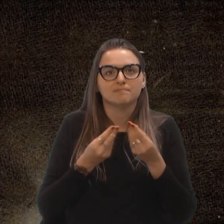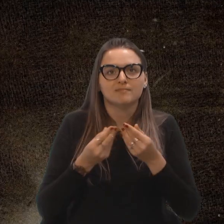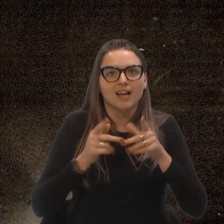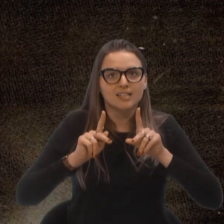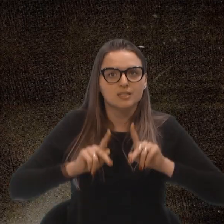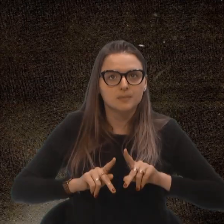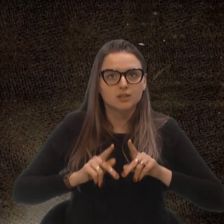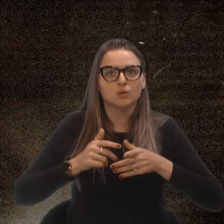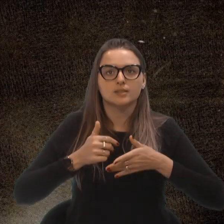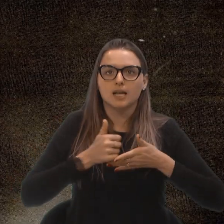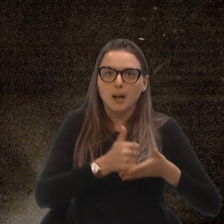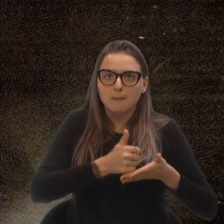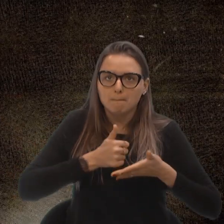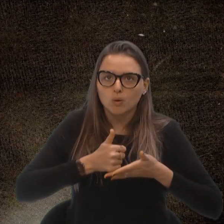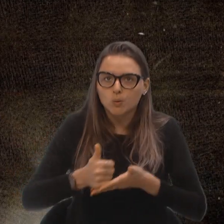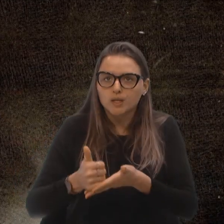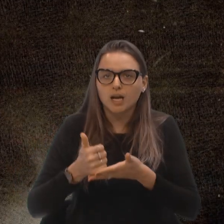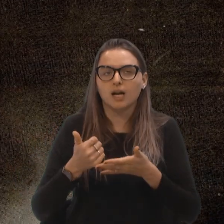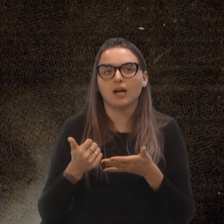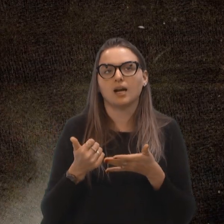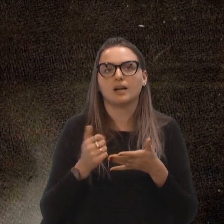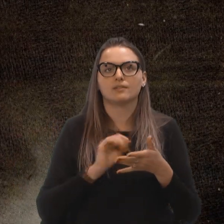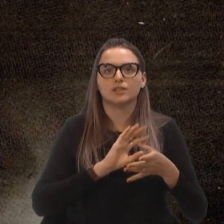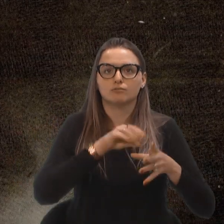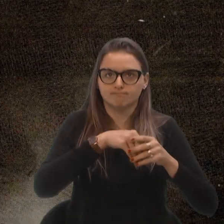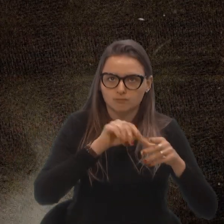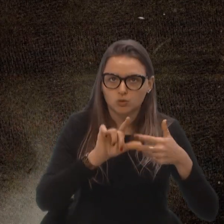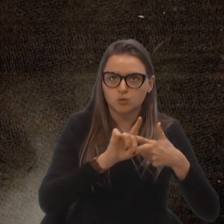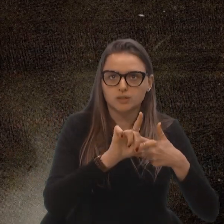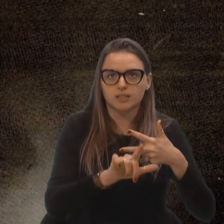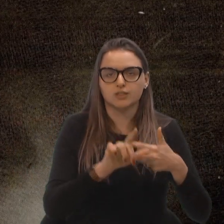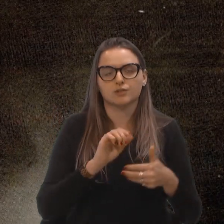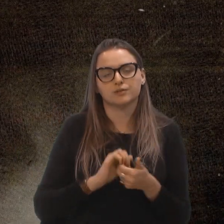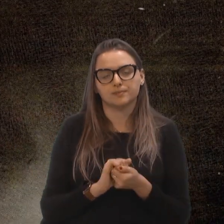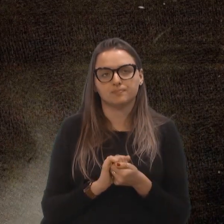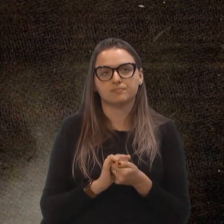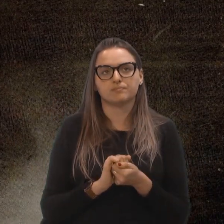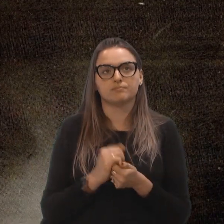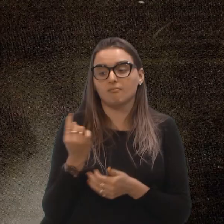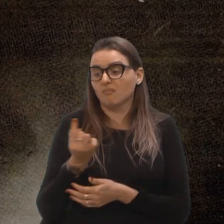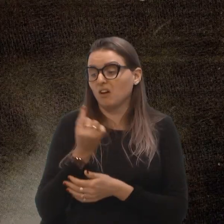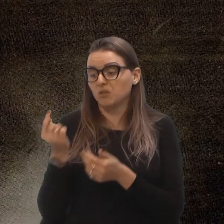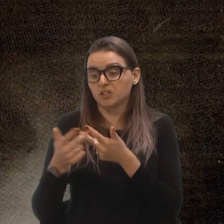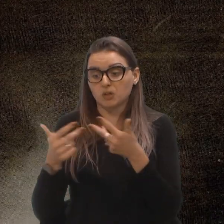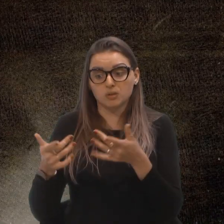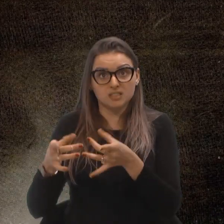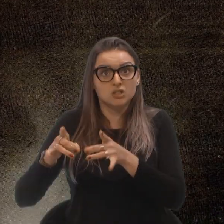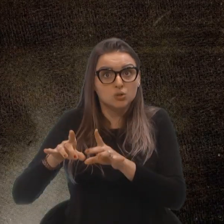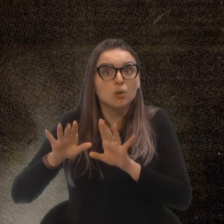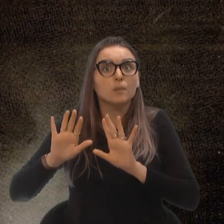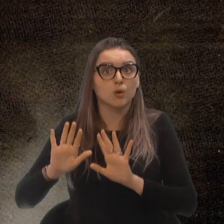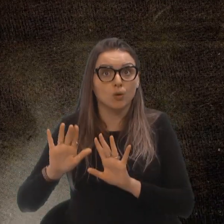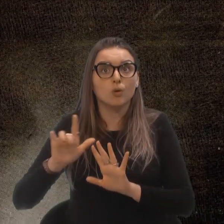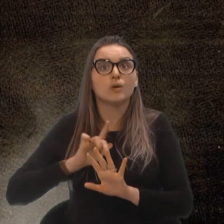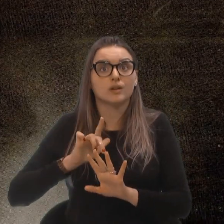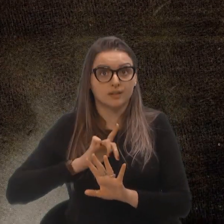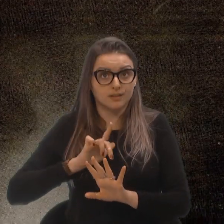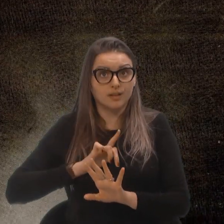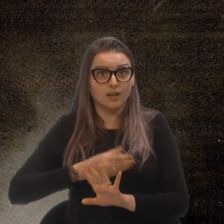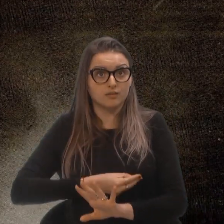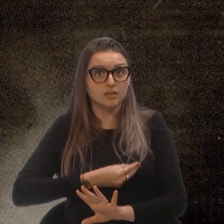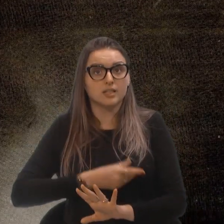uma sensibilização em torno do legislativo. A única coisa que sobrou foi